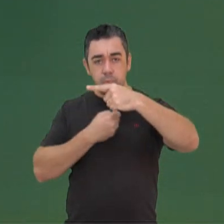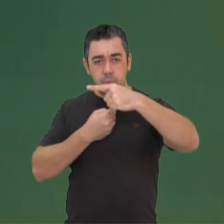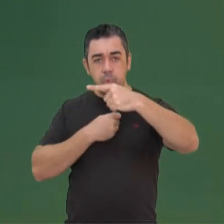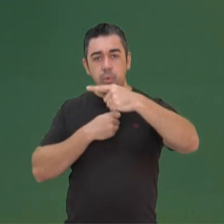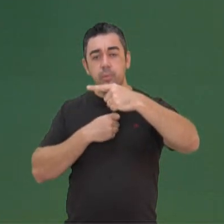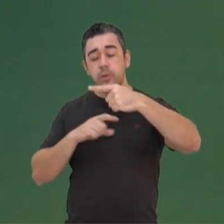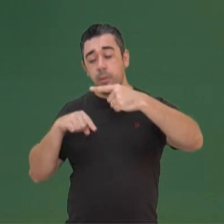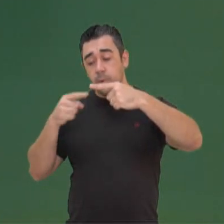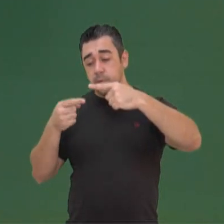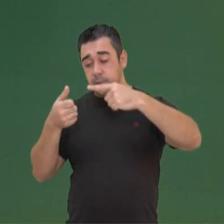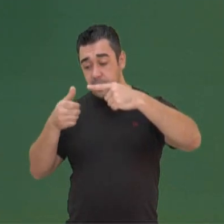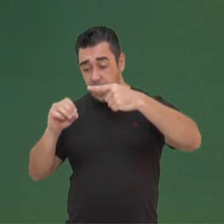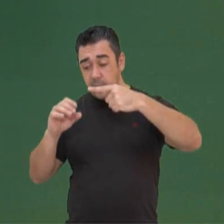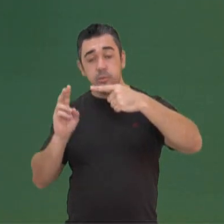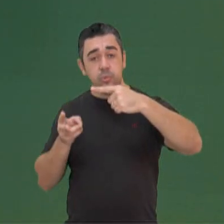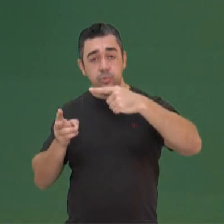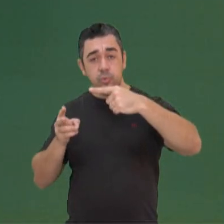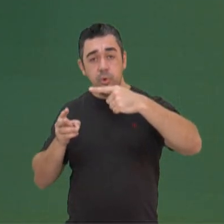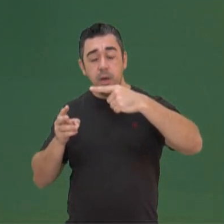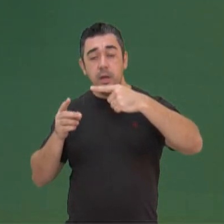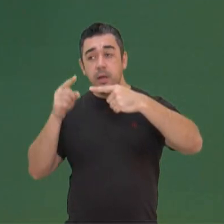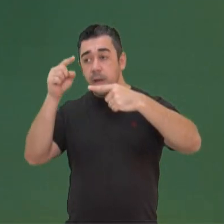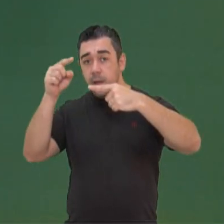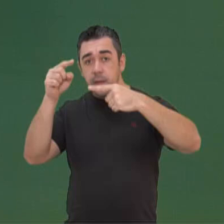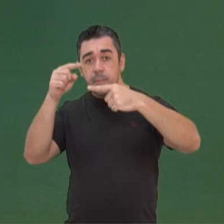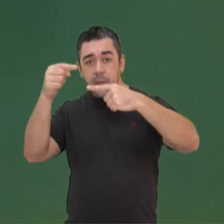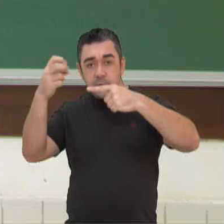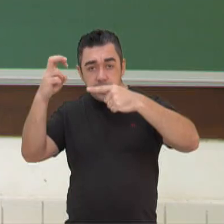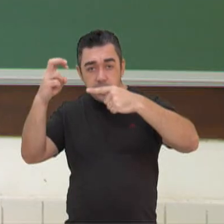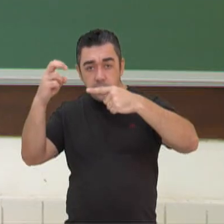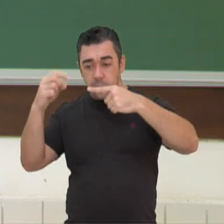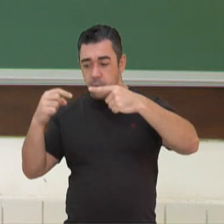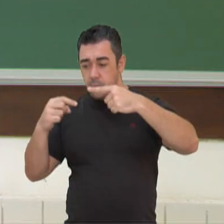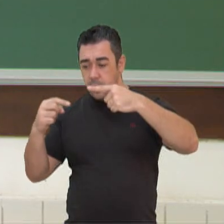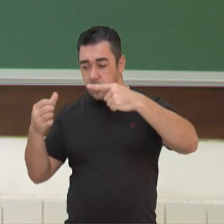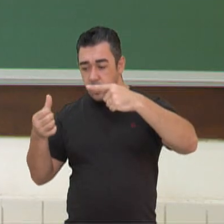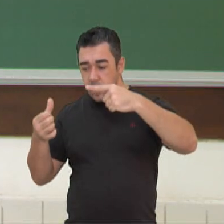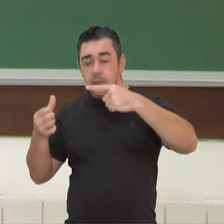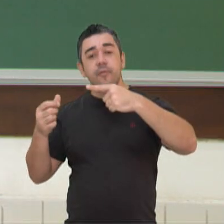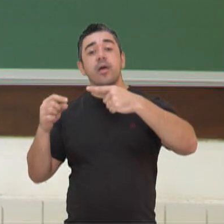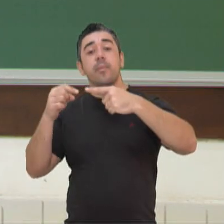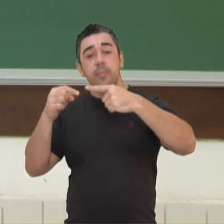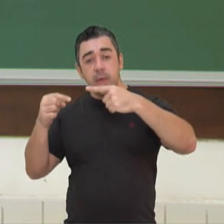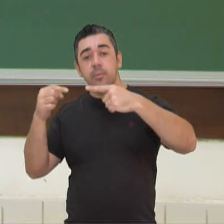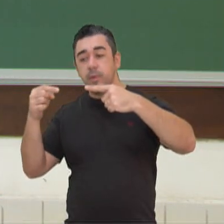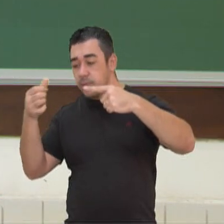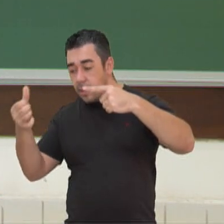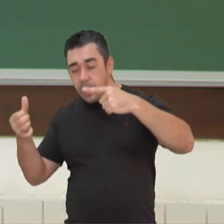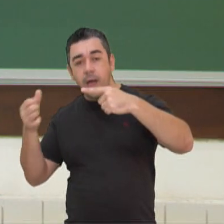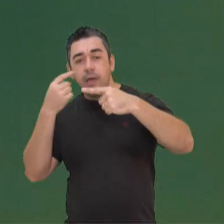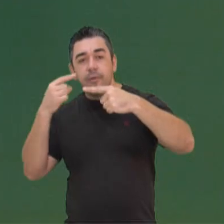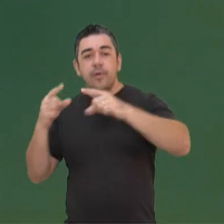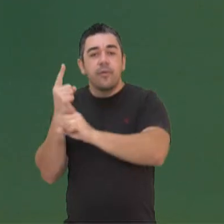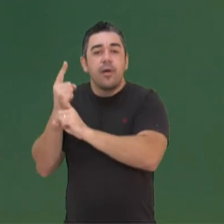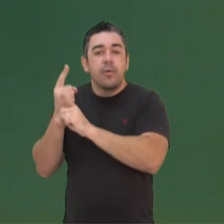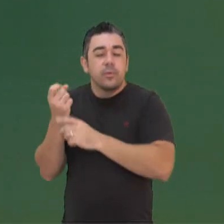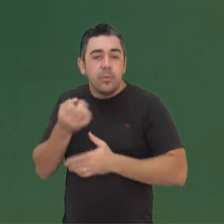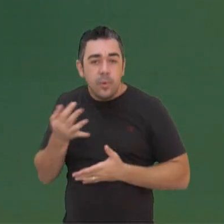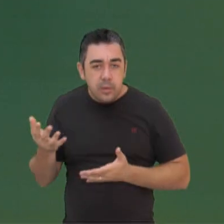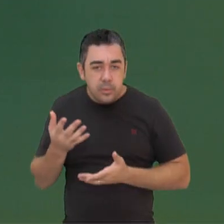a base 10 e diminui os expoentes. Faz isso certinho, ajusta as casas da vírgula e você vai obter aqui que o potencial elétrico